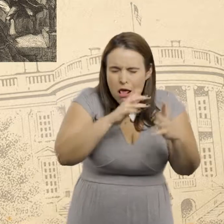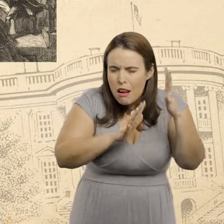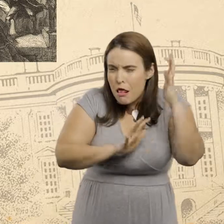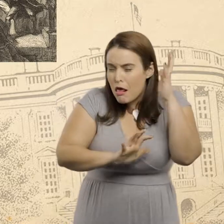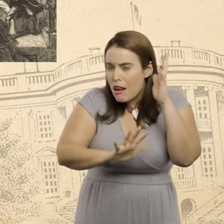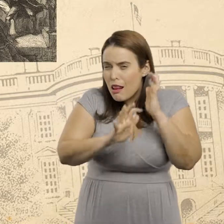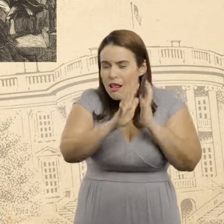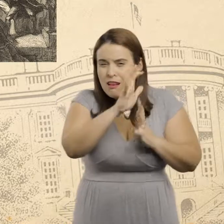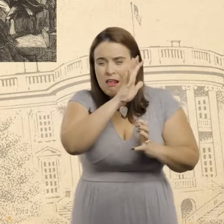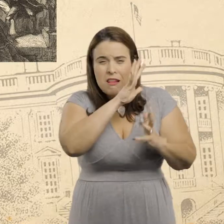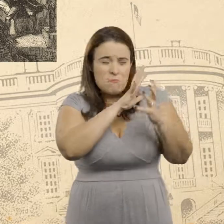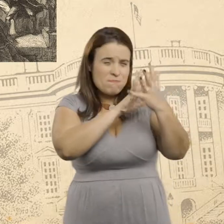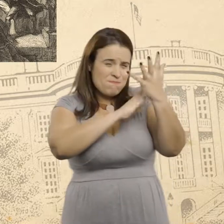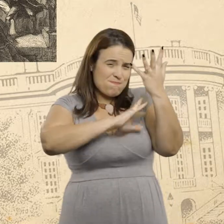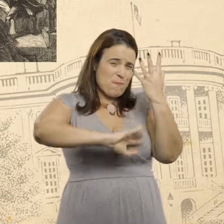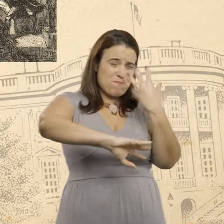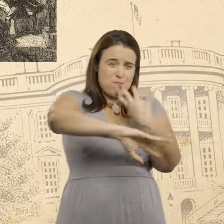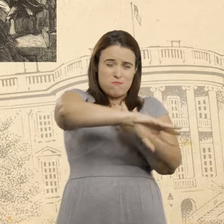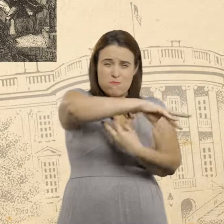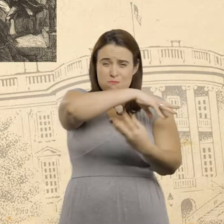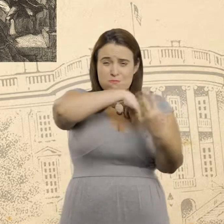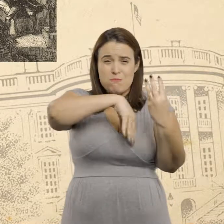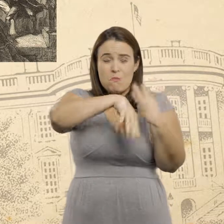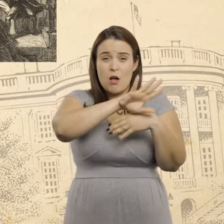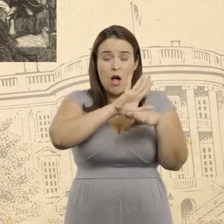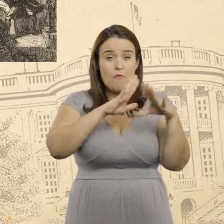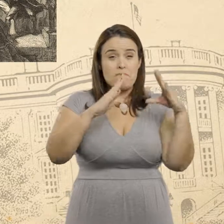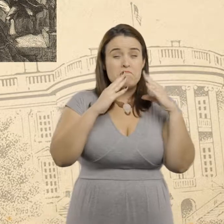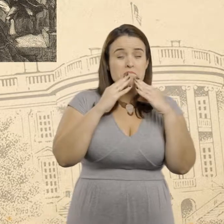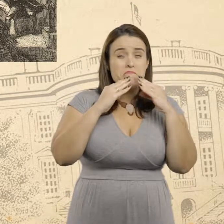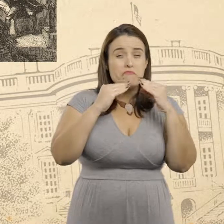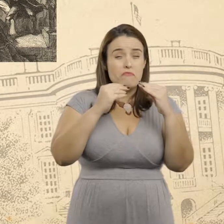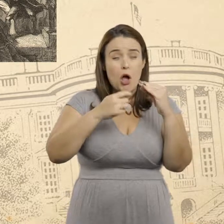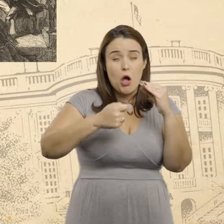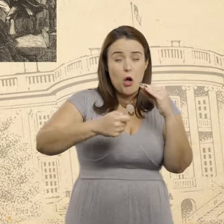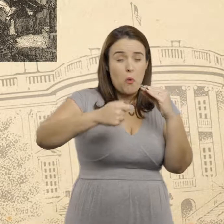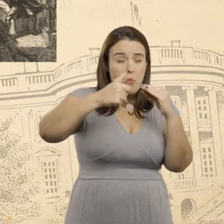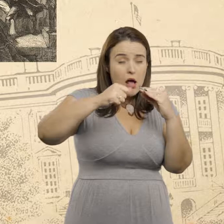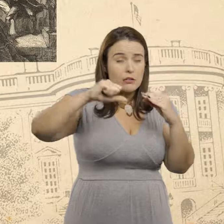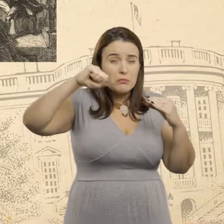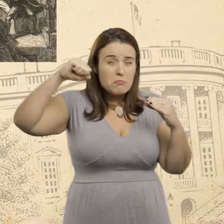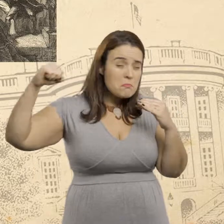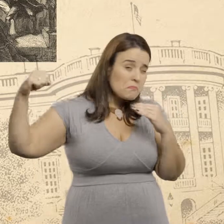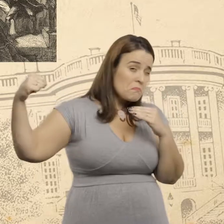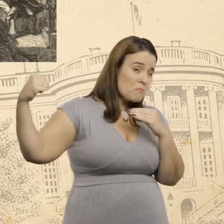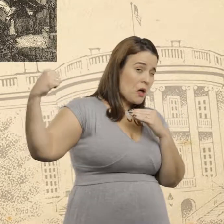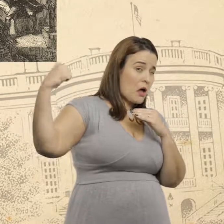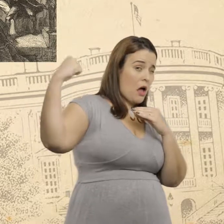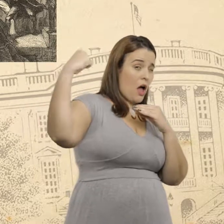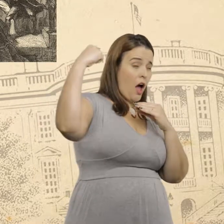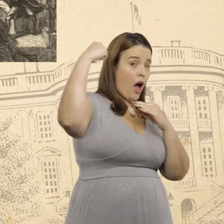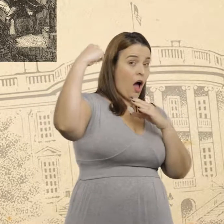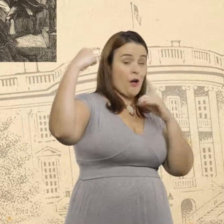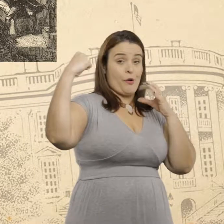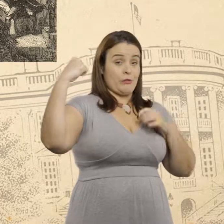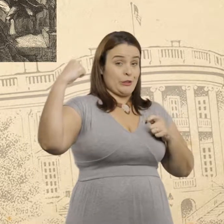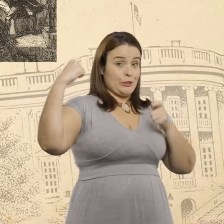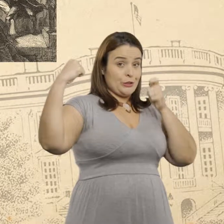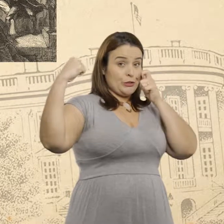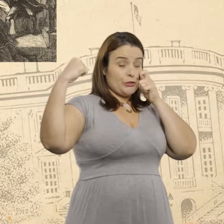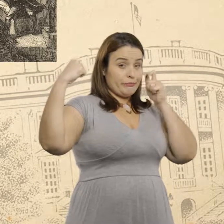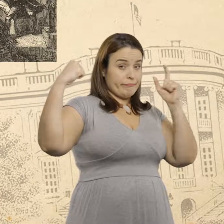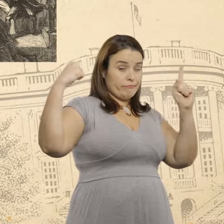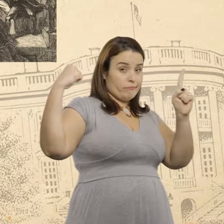e a brigar. Tudo virou uma confusão. O Sr. Fogg ia levar um soco na cabeça, mas o detetive